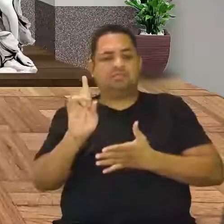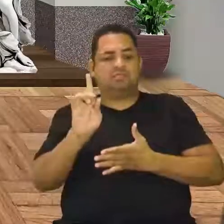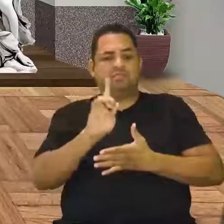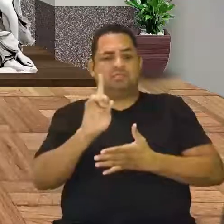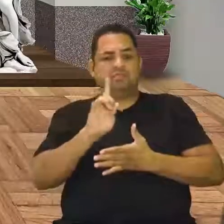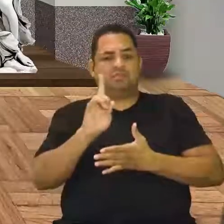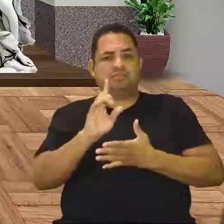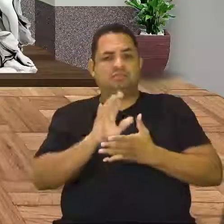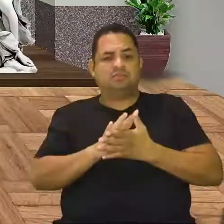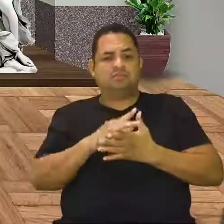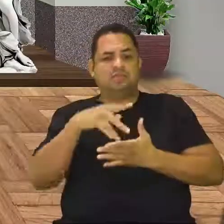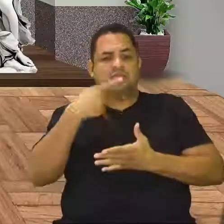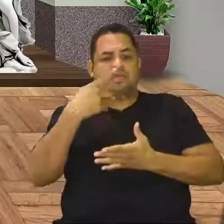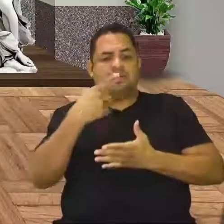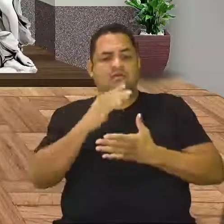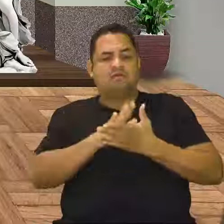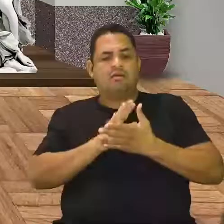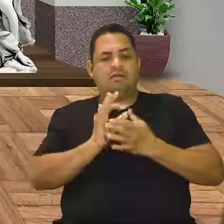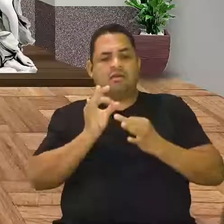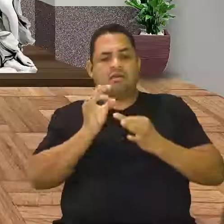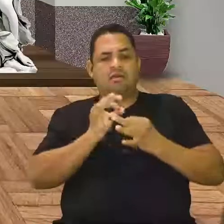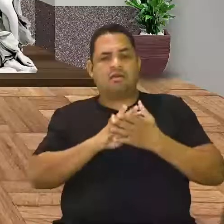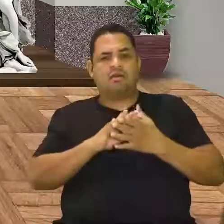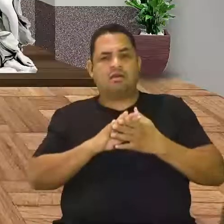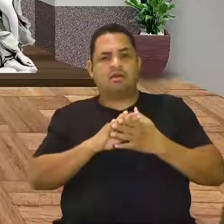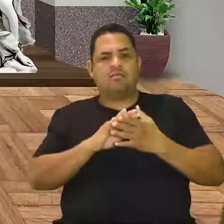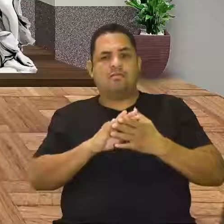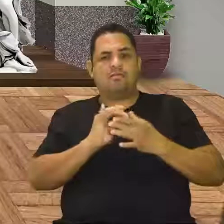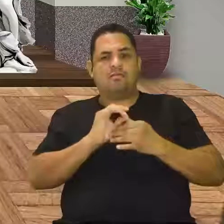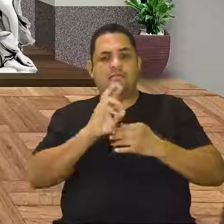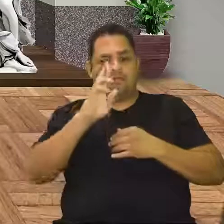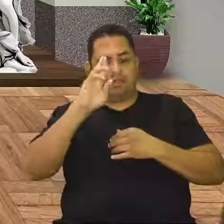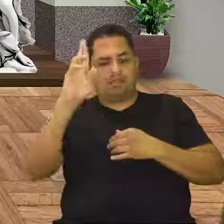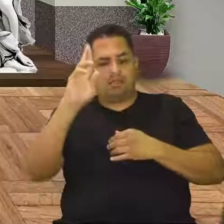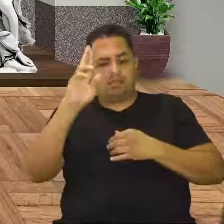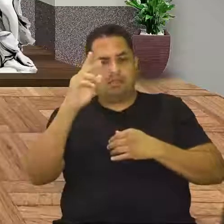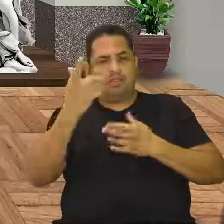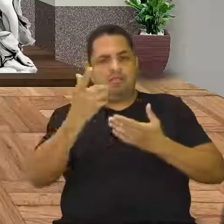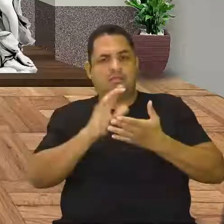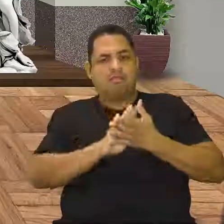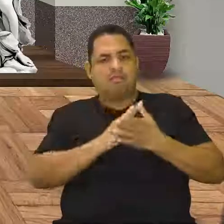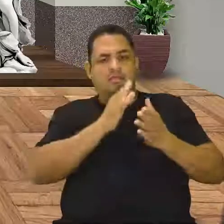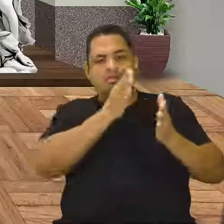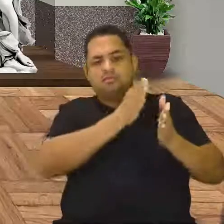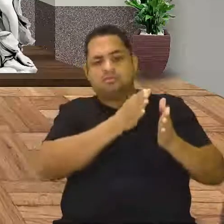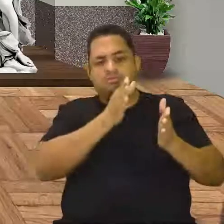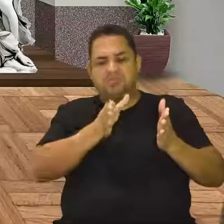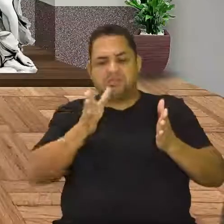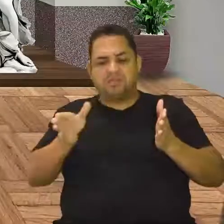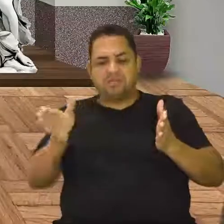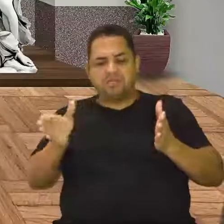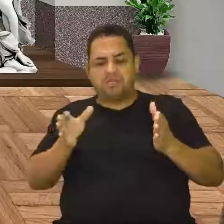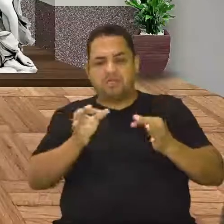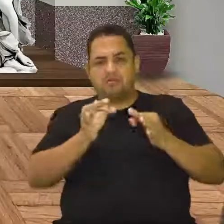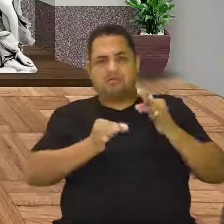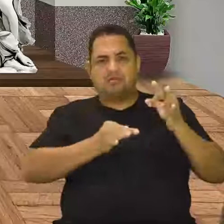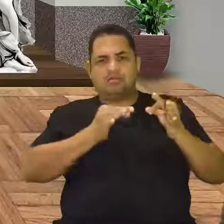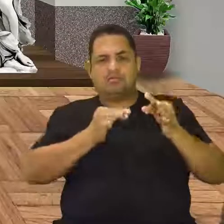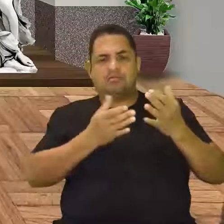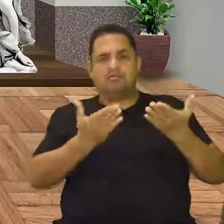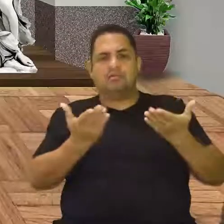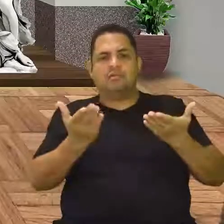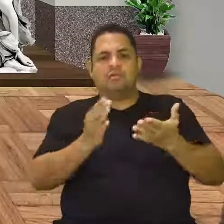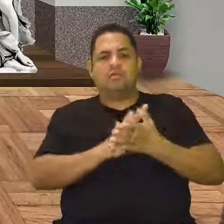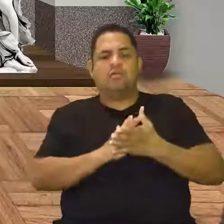tivesse passado a ordem ta dividir a o seu exército e várias frentes Com